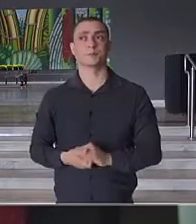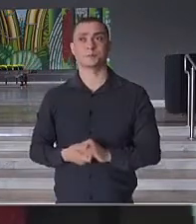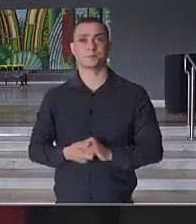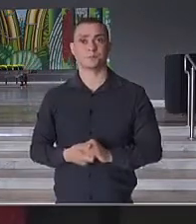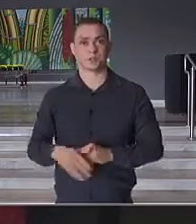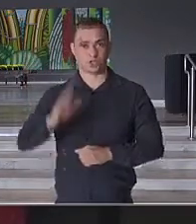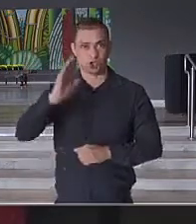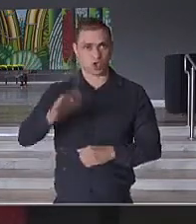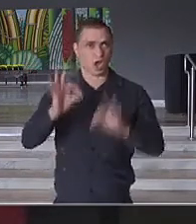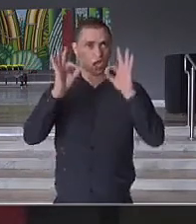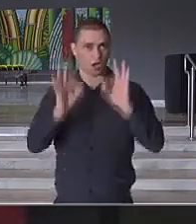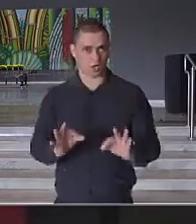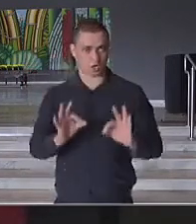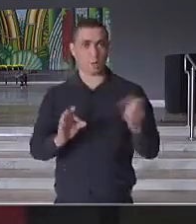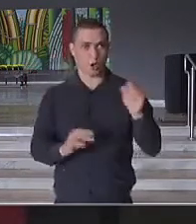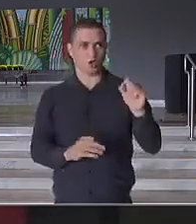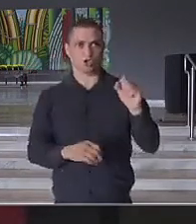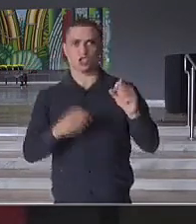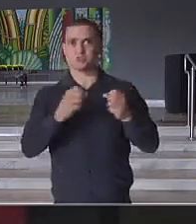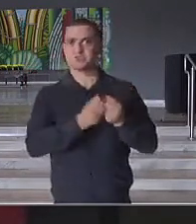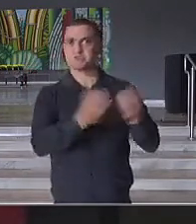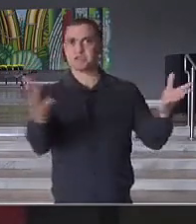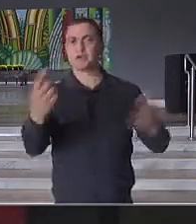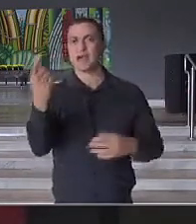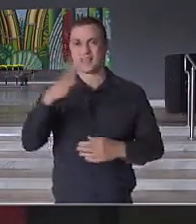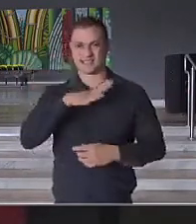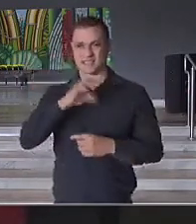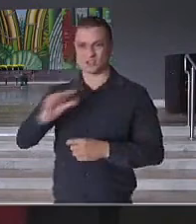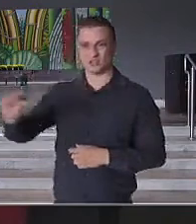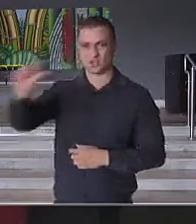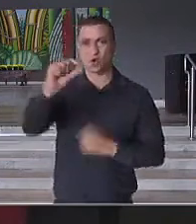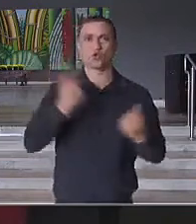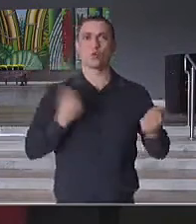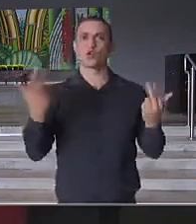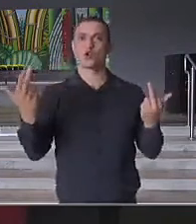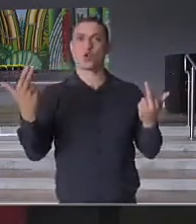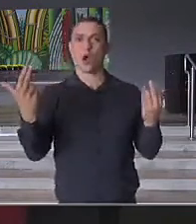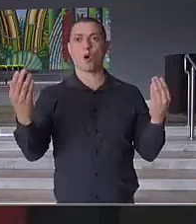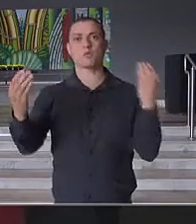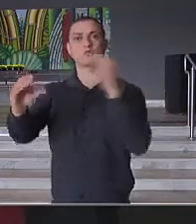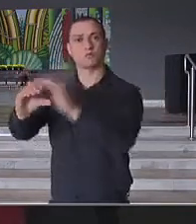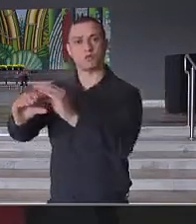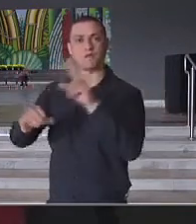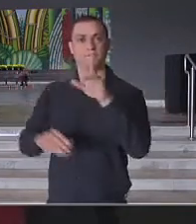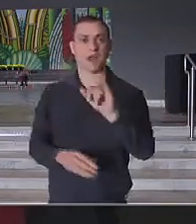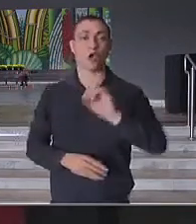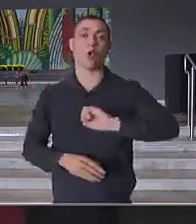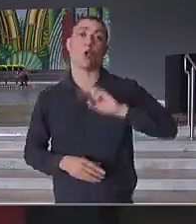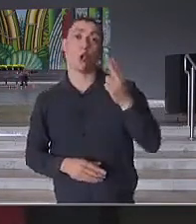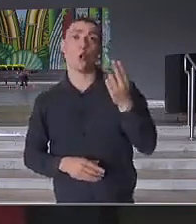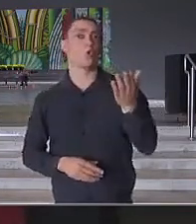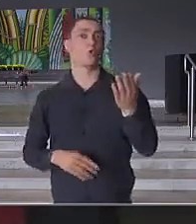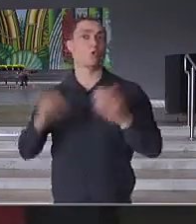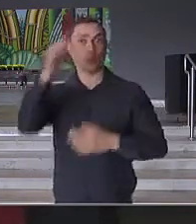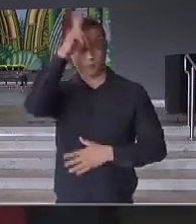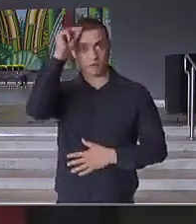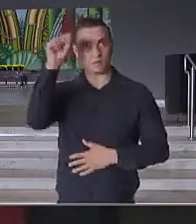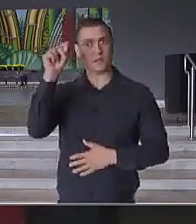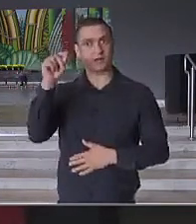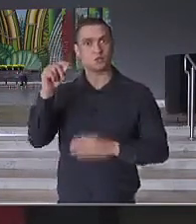já está garantido que as cidades vão receber um número igual de doses que elas já receberam, ou se os prefeitos eles tinham